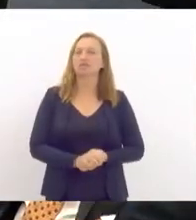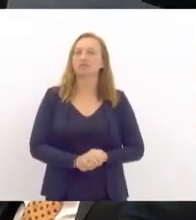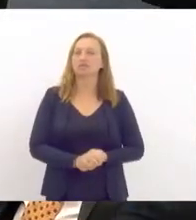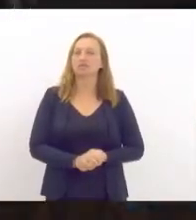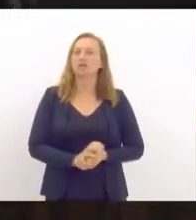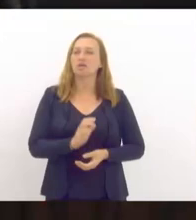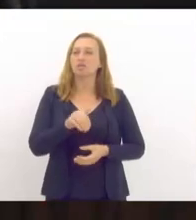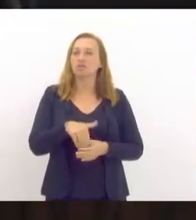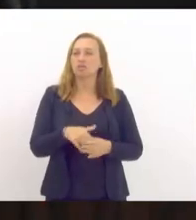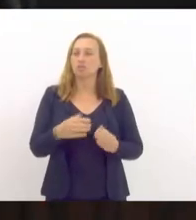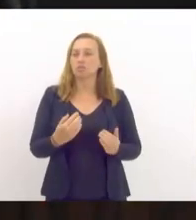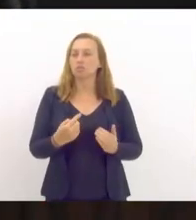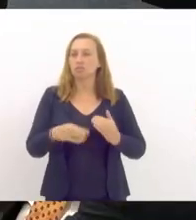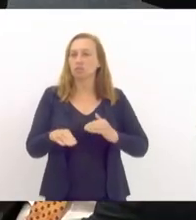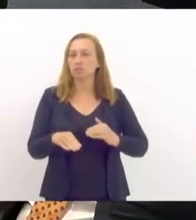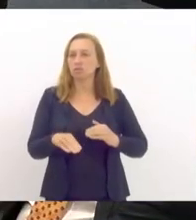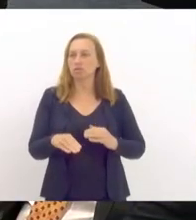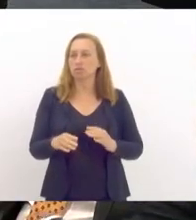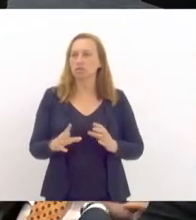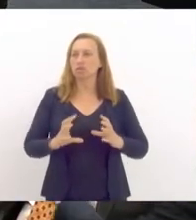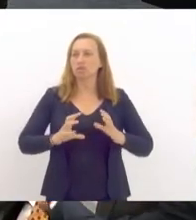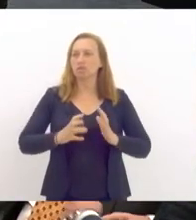a minha extensão obrigado